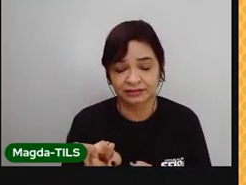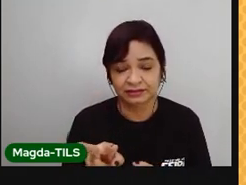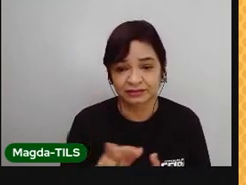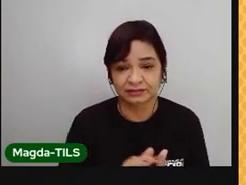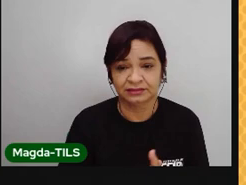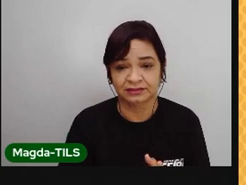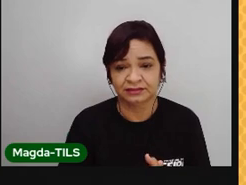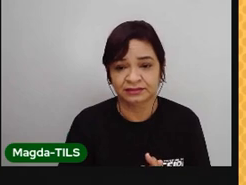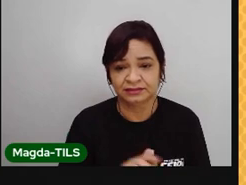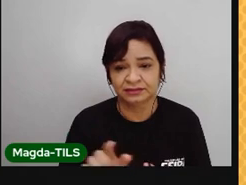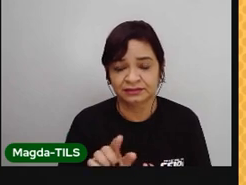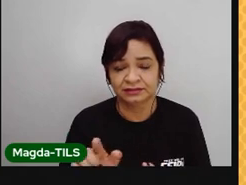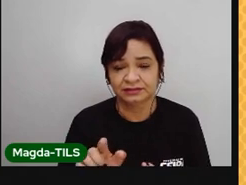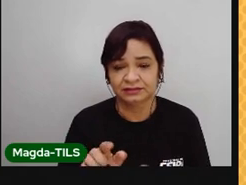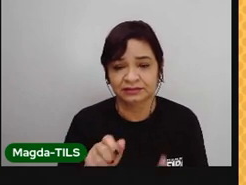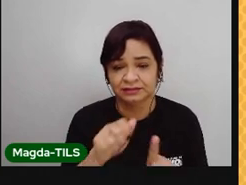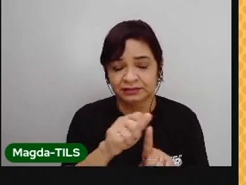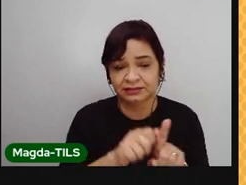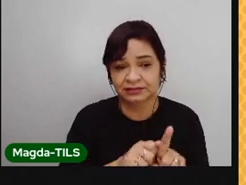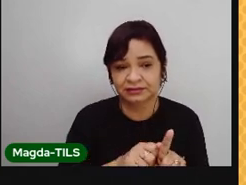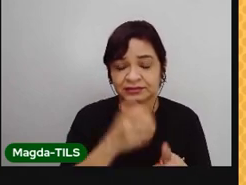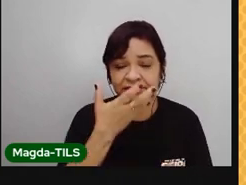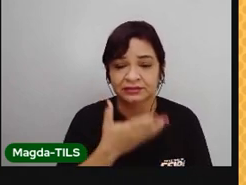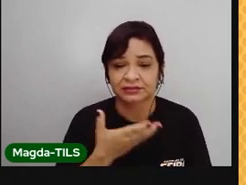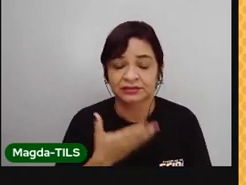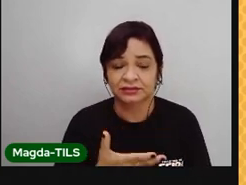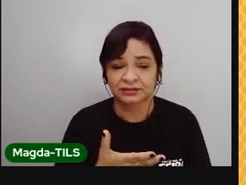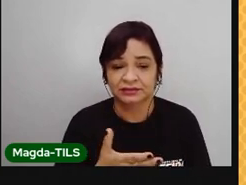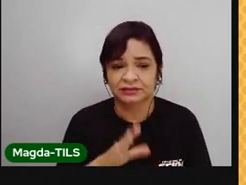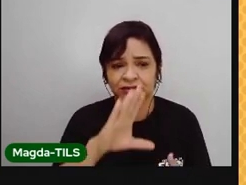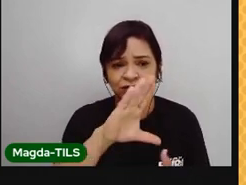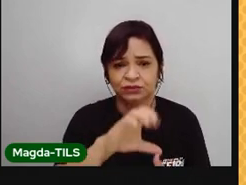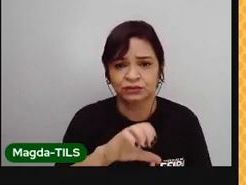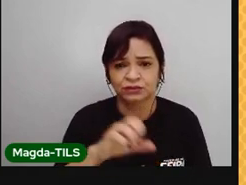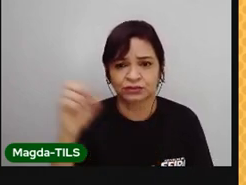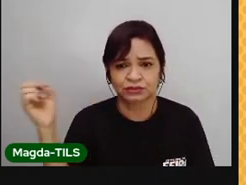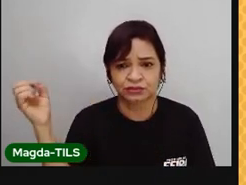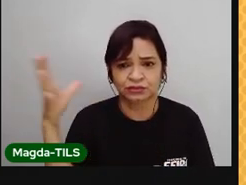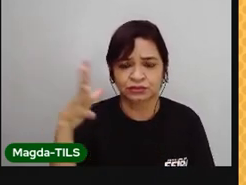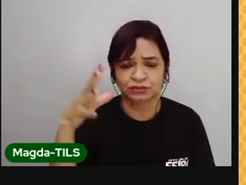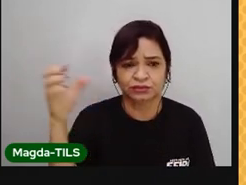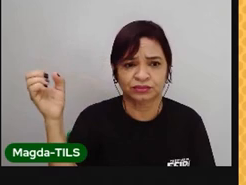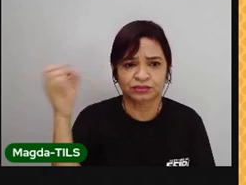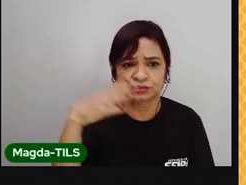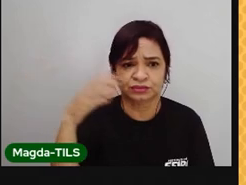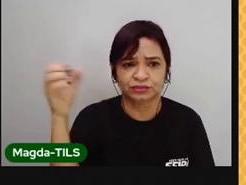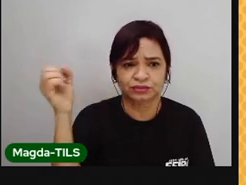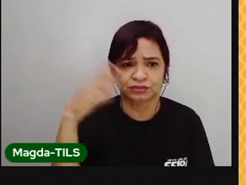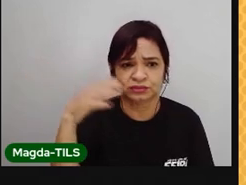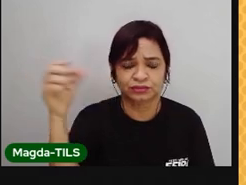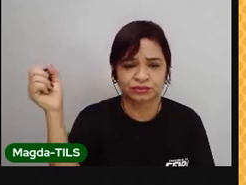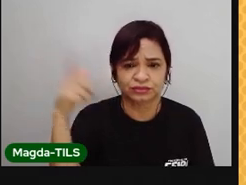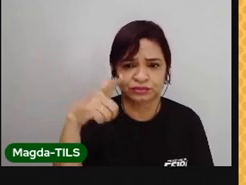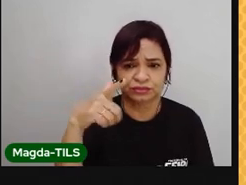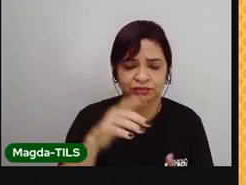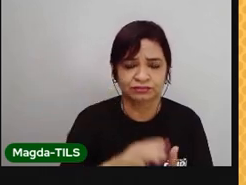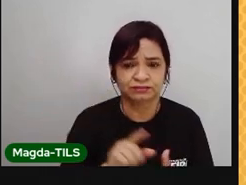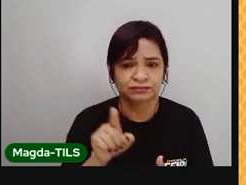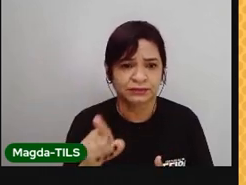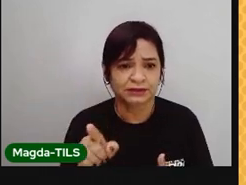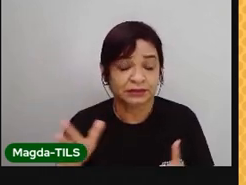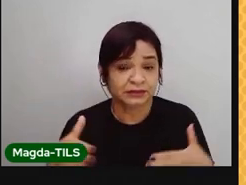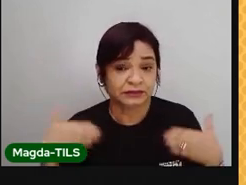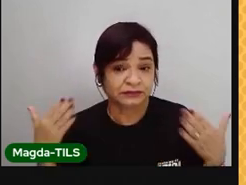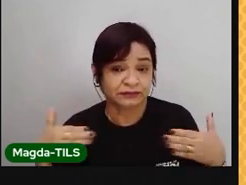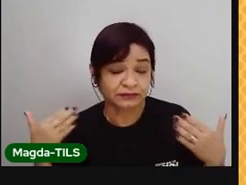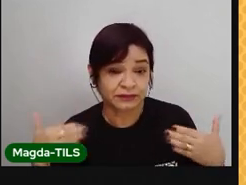representada pelo mês de dezembro, o hemisfério sul está recebendo uma radiação solar muito maior, então aqui é verão. O